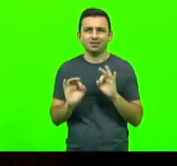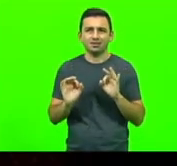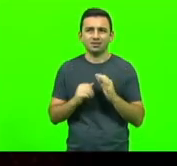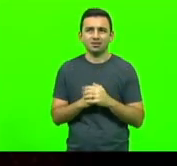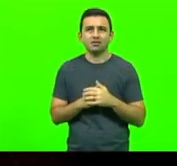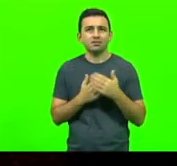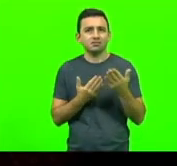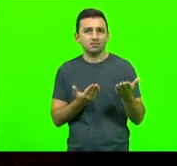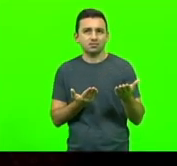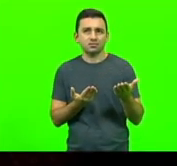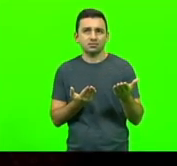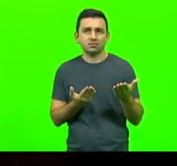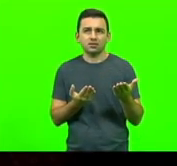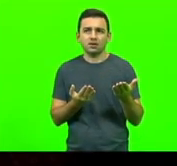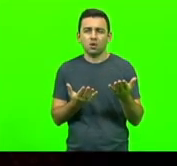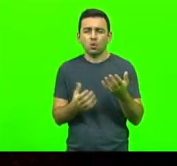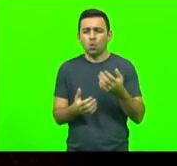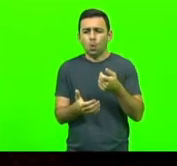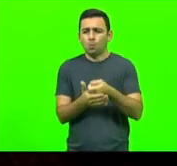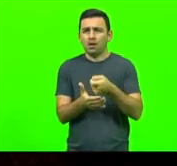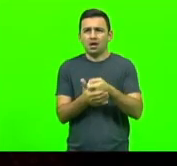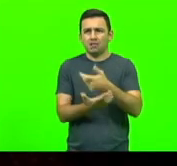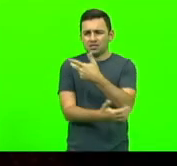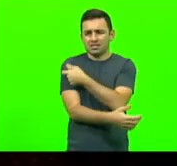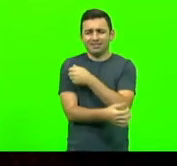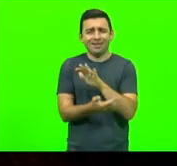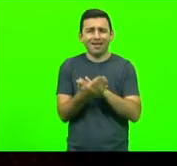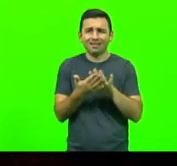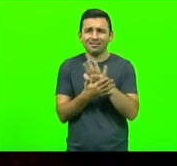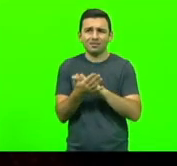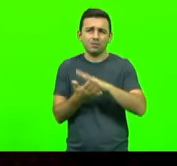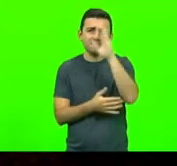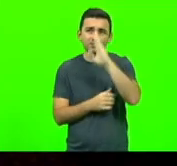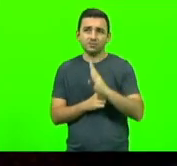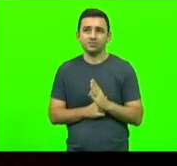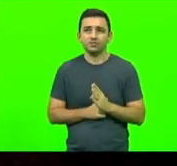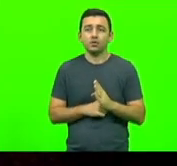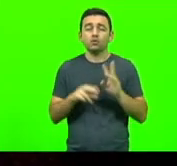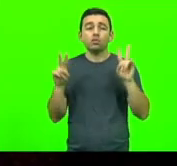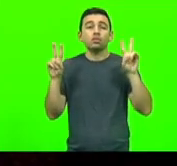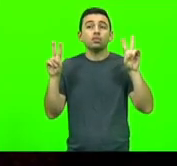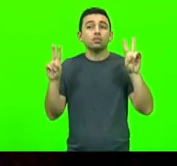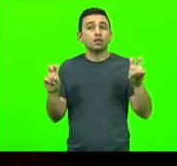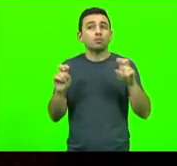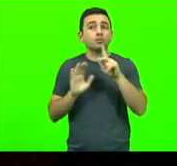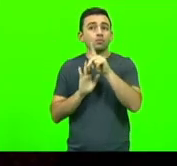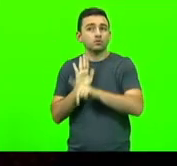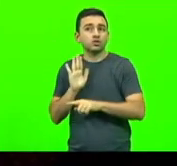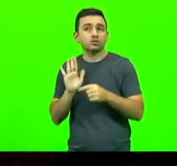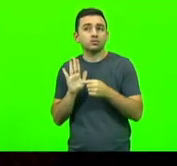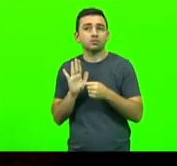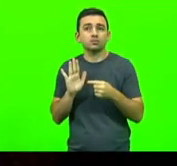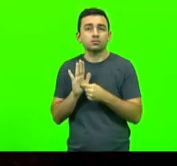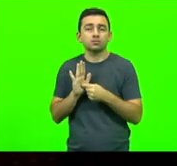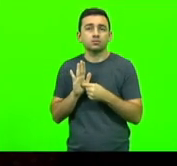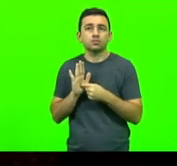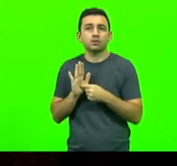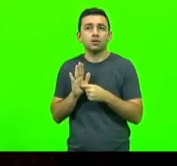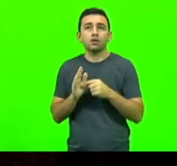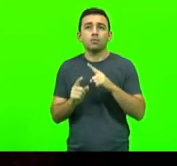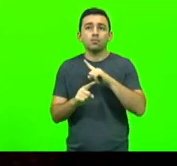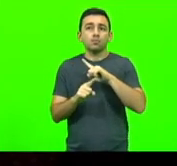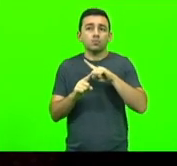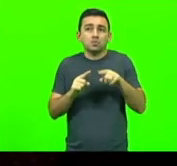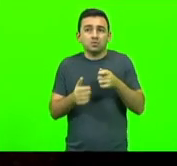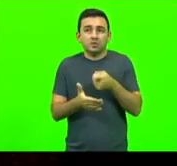Fernando Clelli, ninguém é obrigado a se vacinar no país. O título do projeto aqui fala em proibição